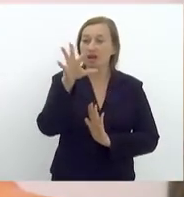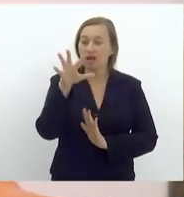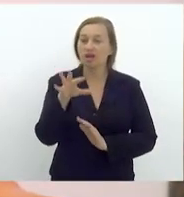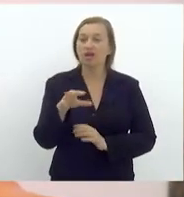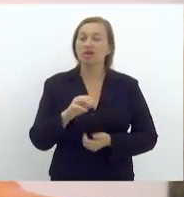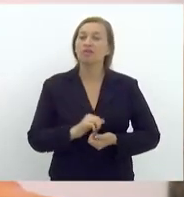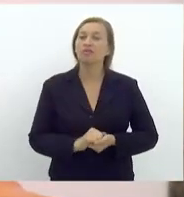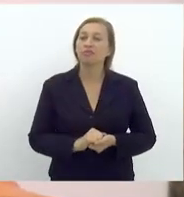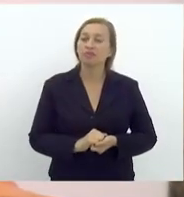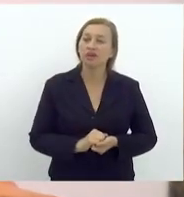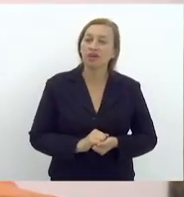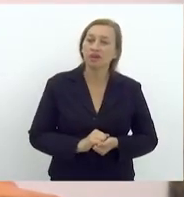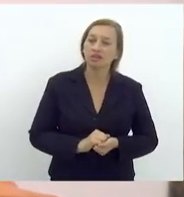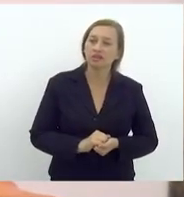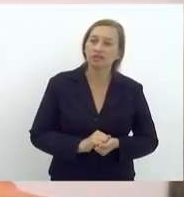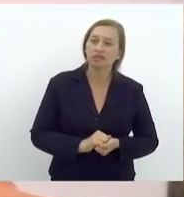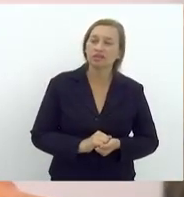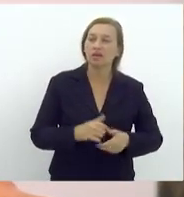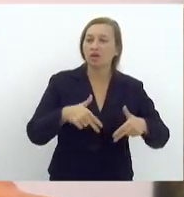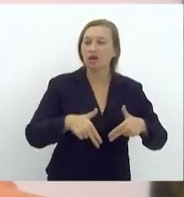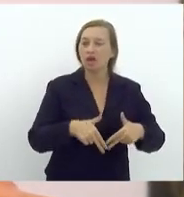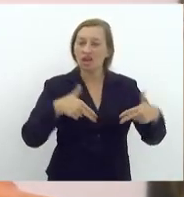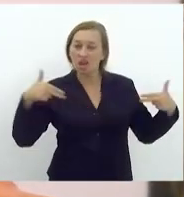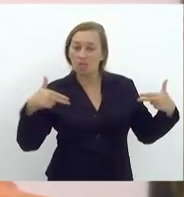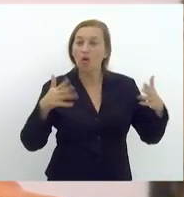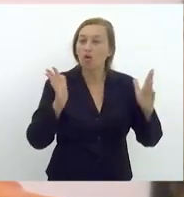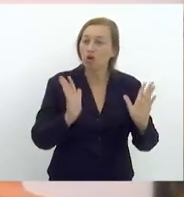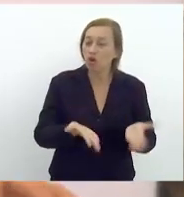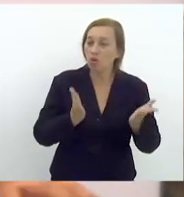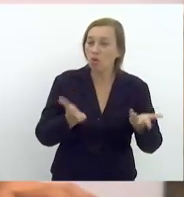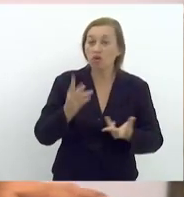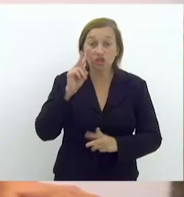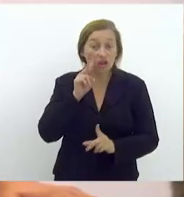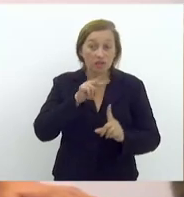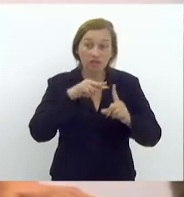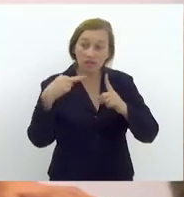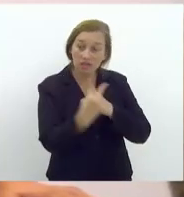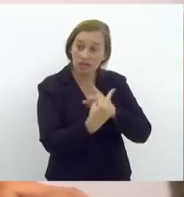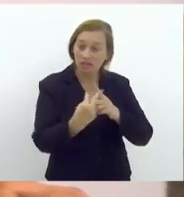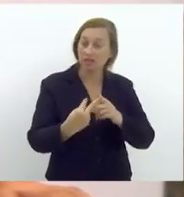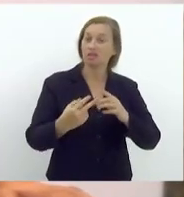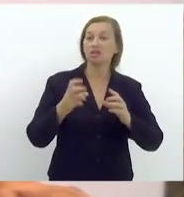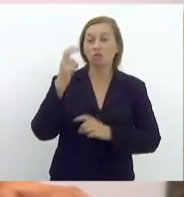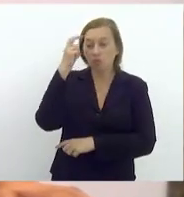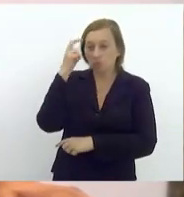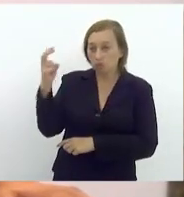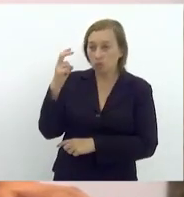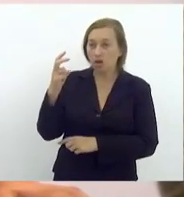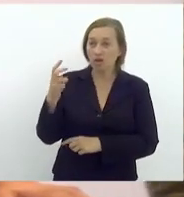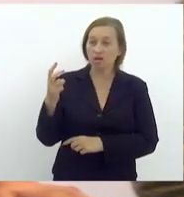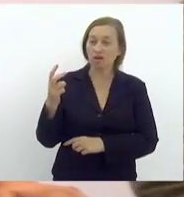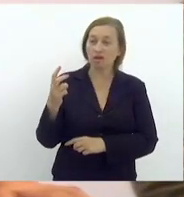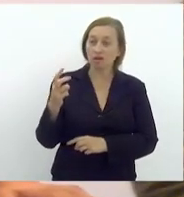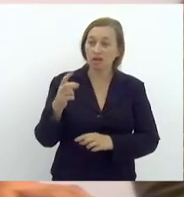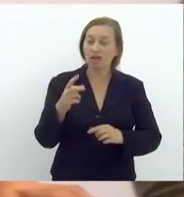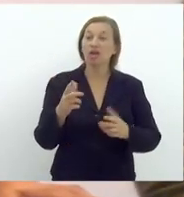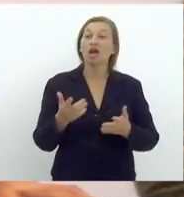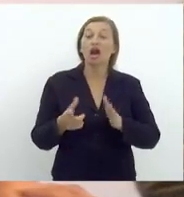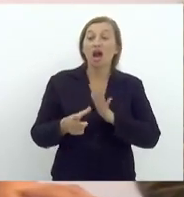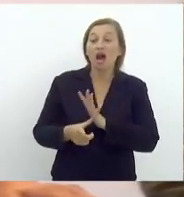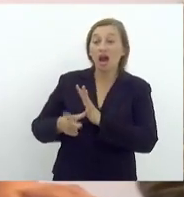a expressão máxima da cultura do hip hop que hoje é vista né a partir das rodas culturais eram na verdade rodas de